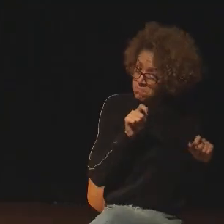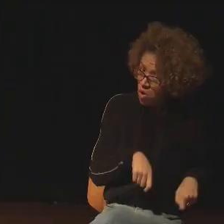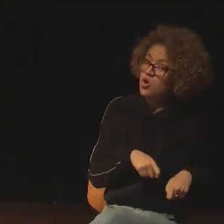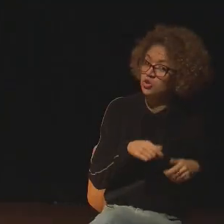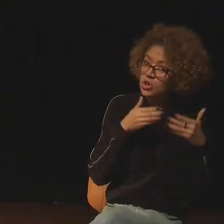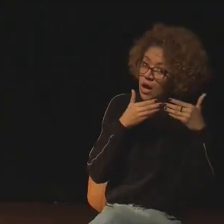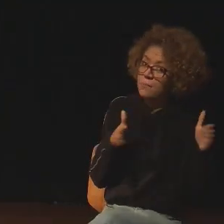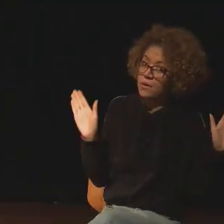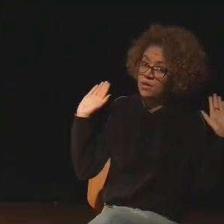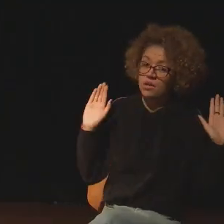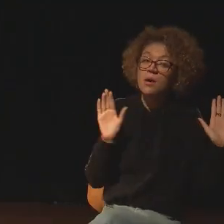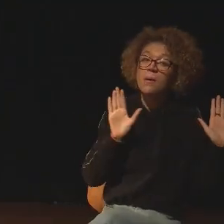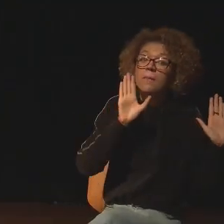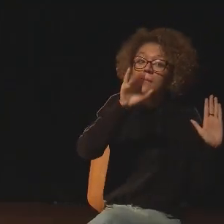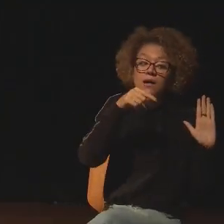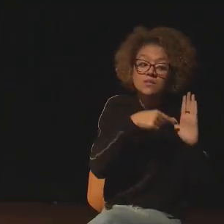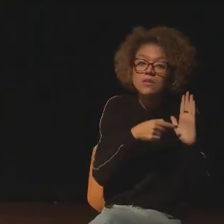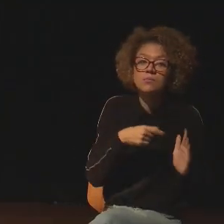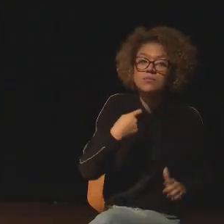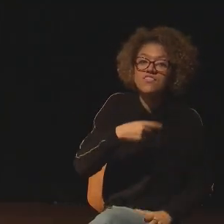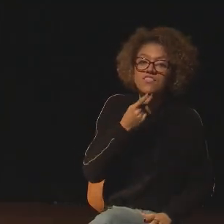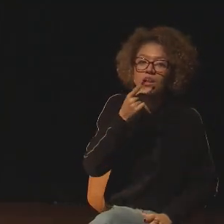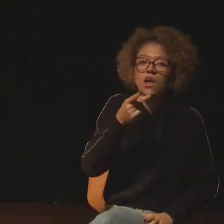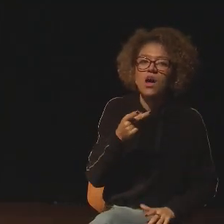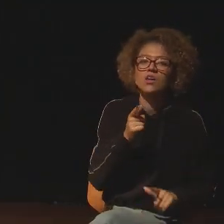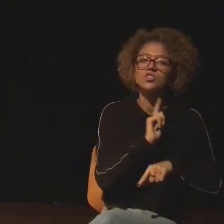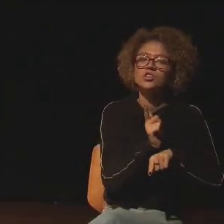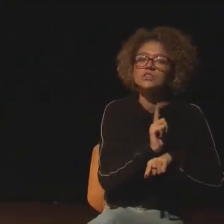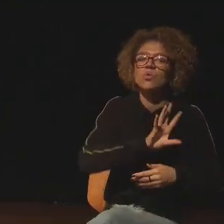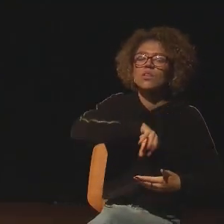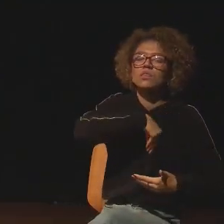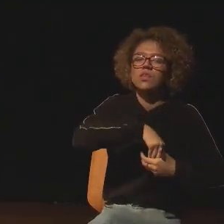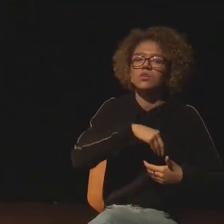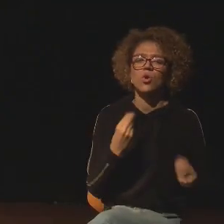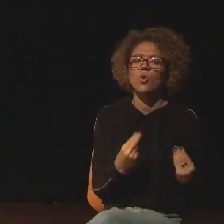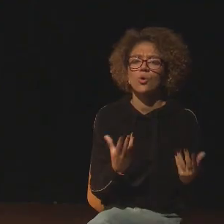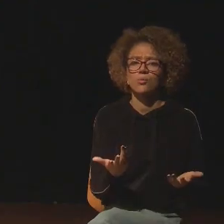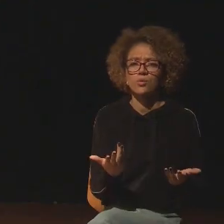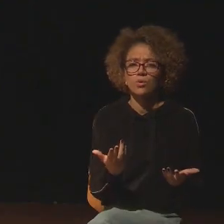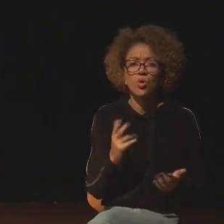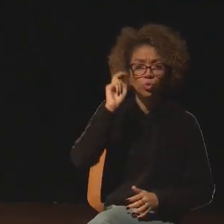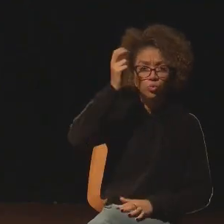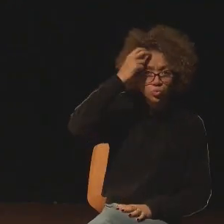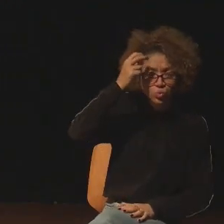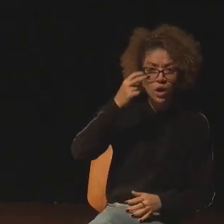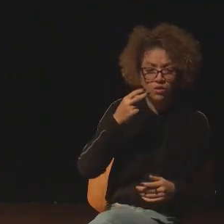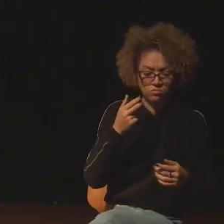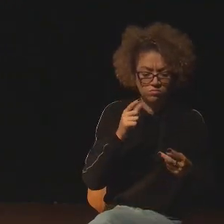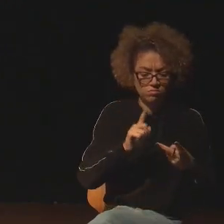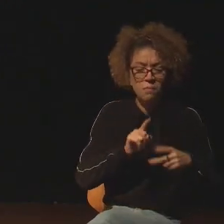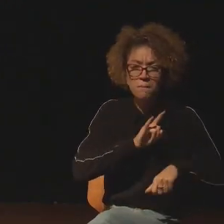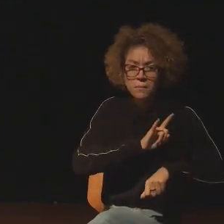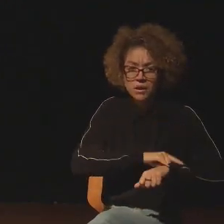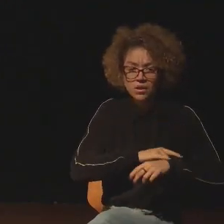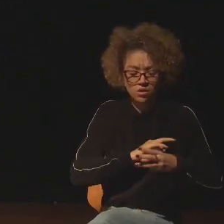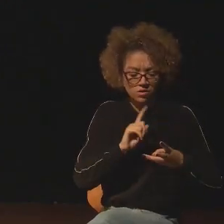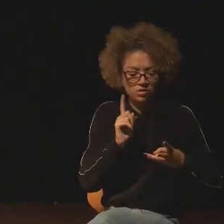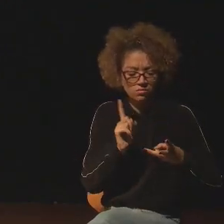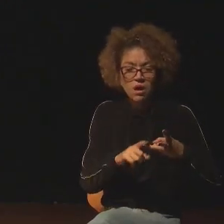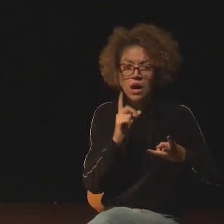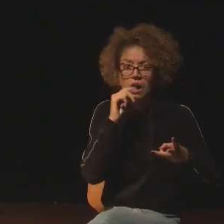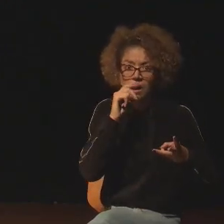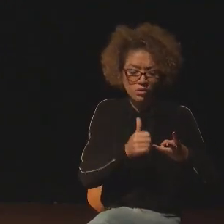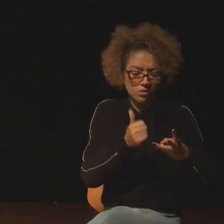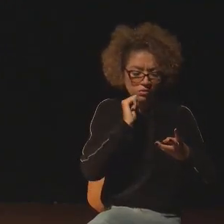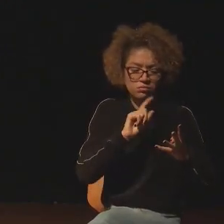também precisa responder como vai ser a gestão desse espaço, porque ele não tem atividades culturais, ele não tem banheiros, ele não tem bebedouros, ele